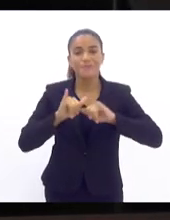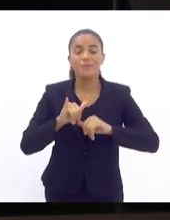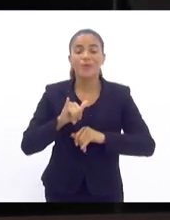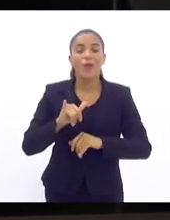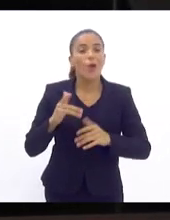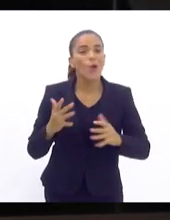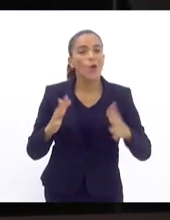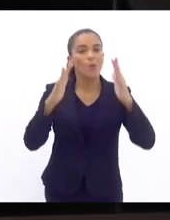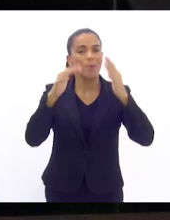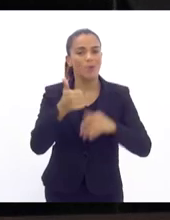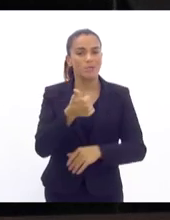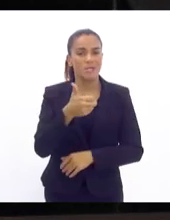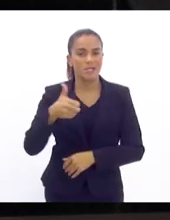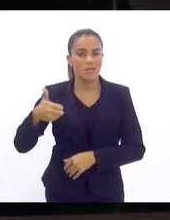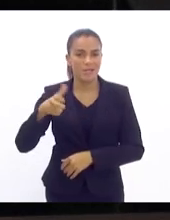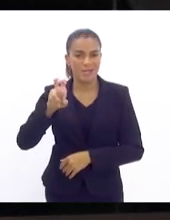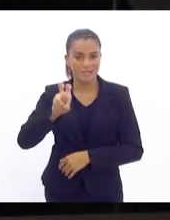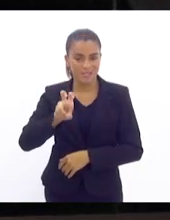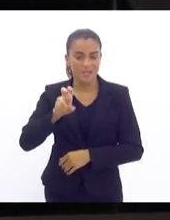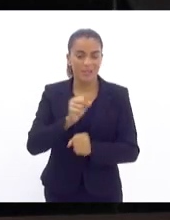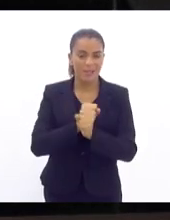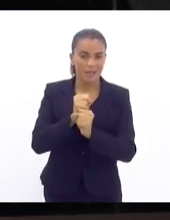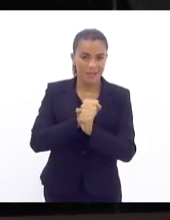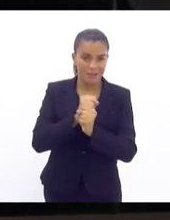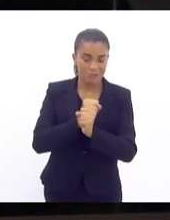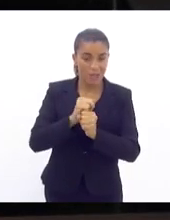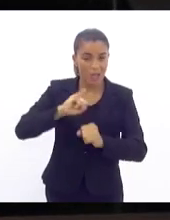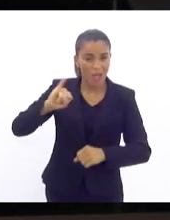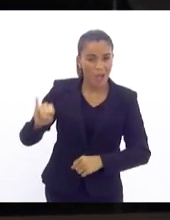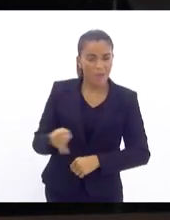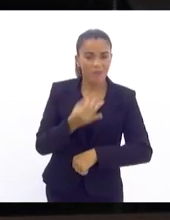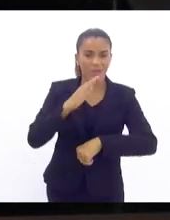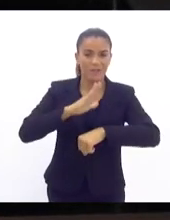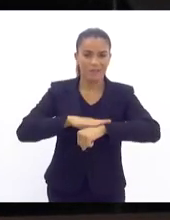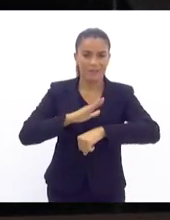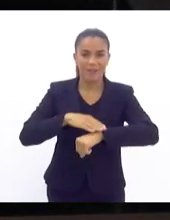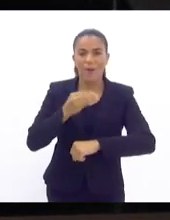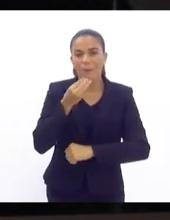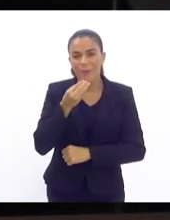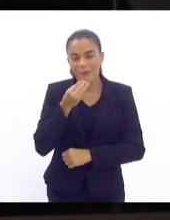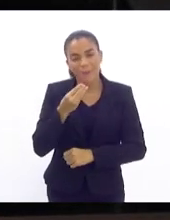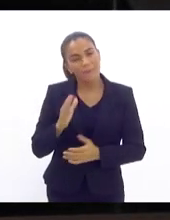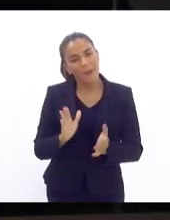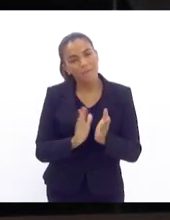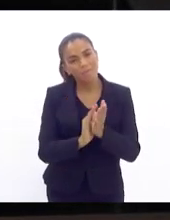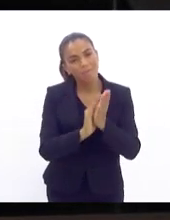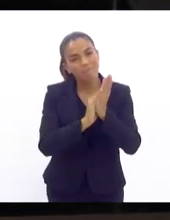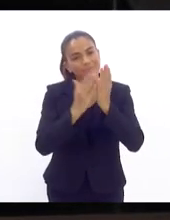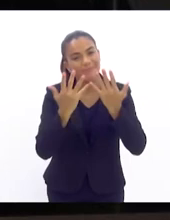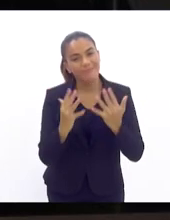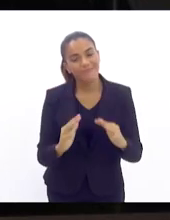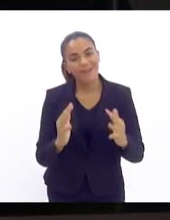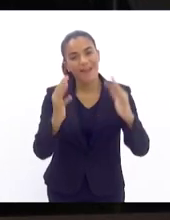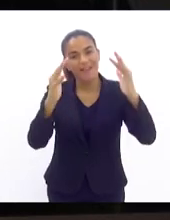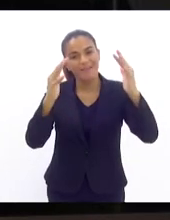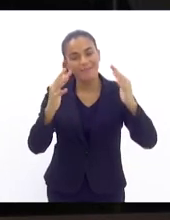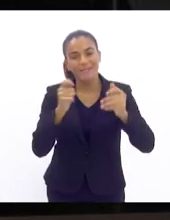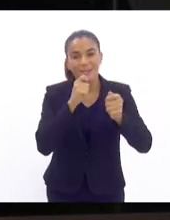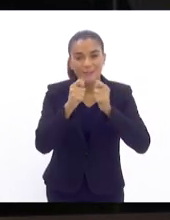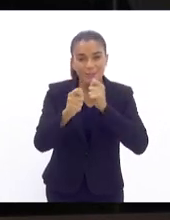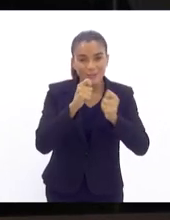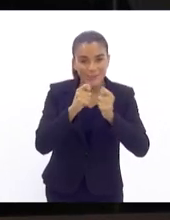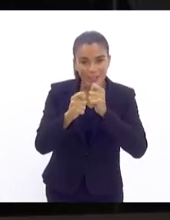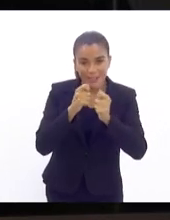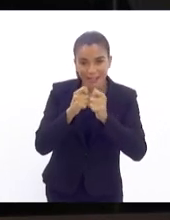115 anos. Nós aproveitamos essa oportunidade também para parabenizar os jornalistas